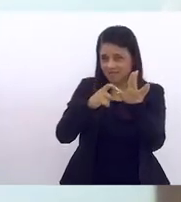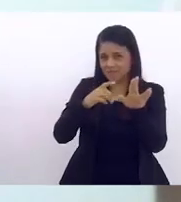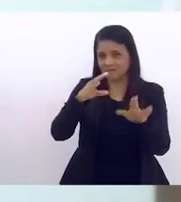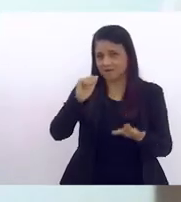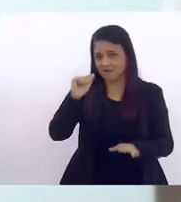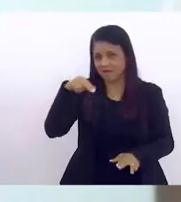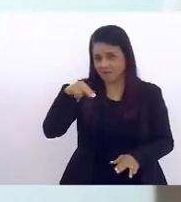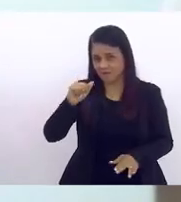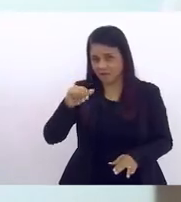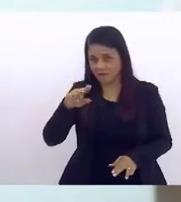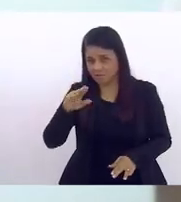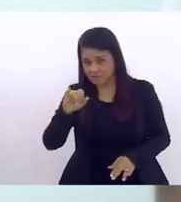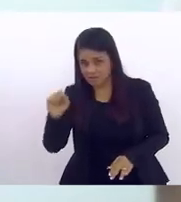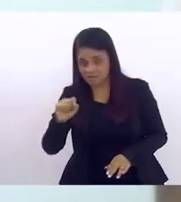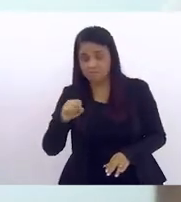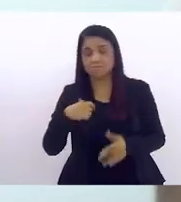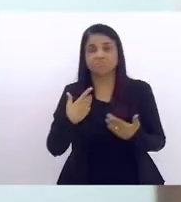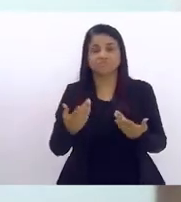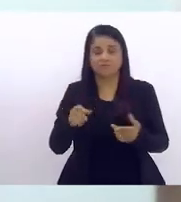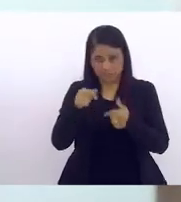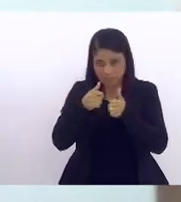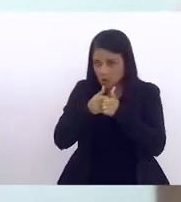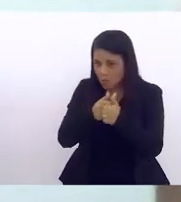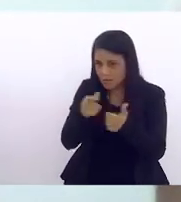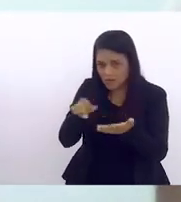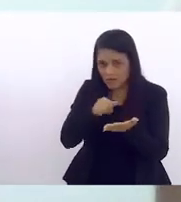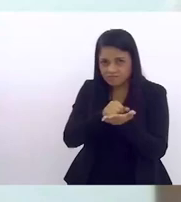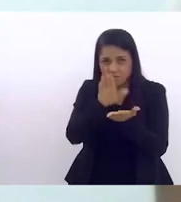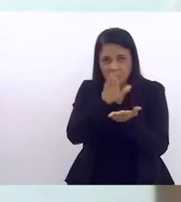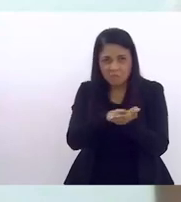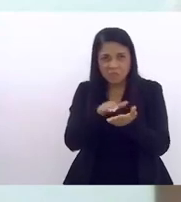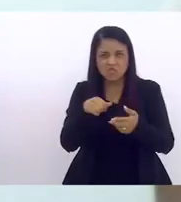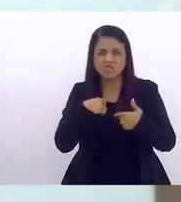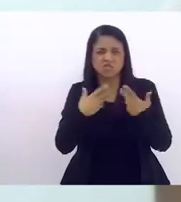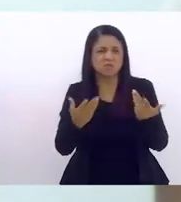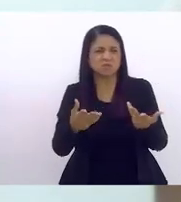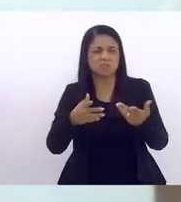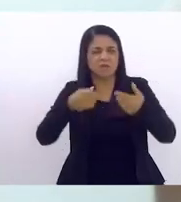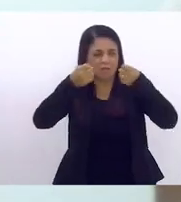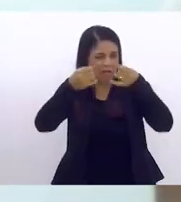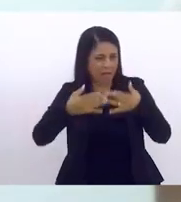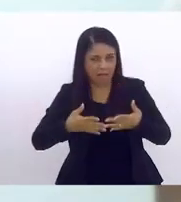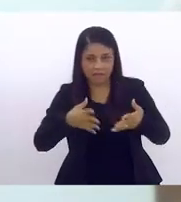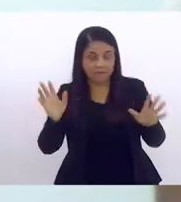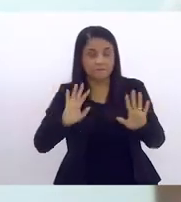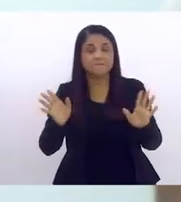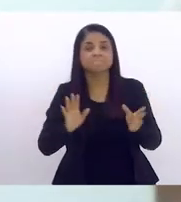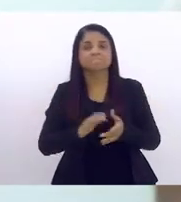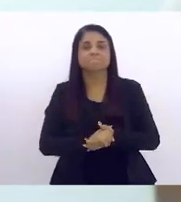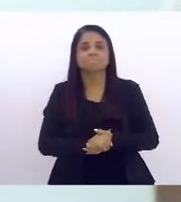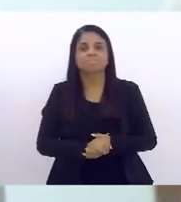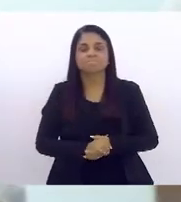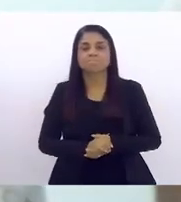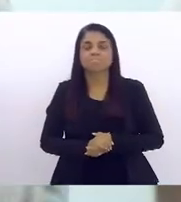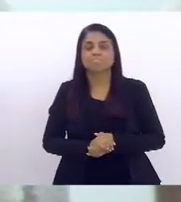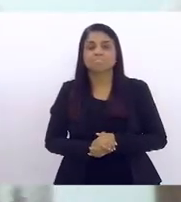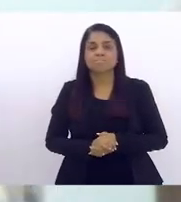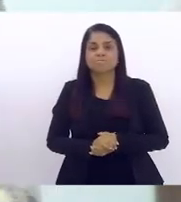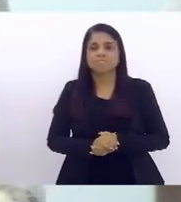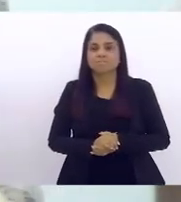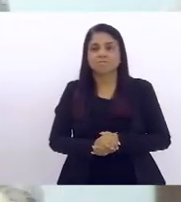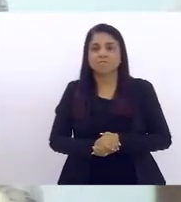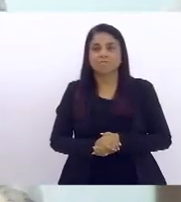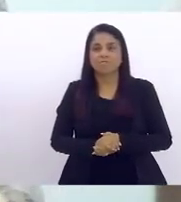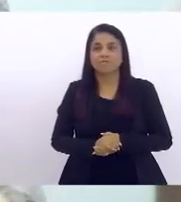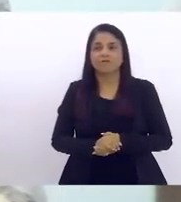sei se vocês acompanharam isso também. A cabeça em outro departamento. Né? E